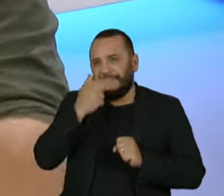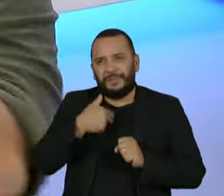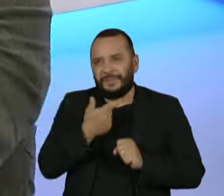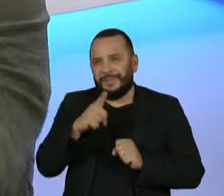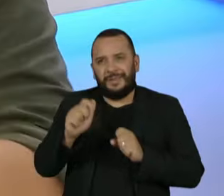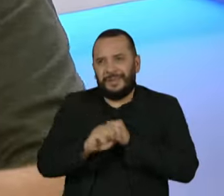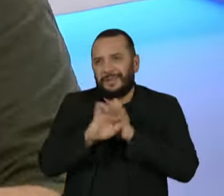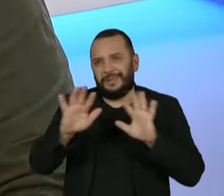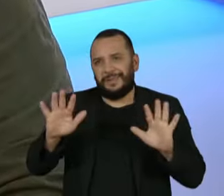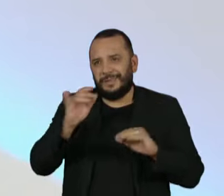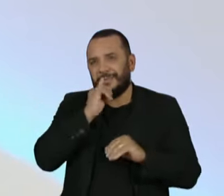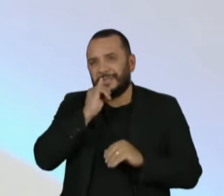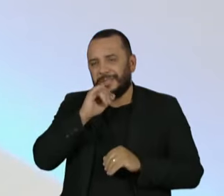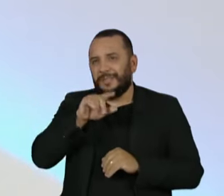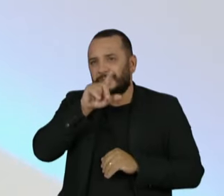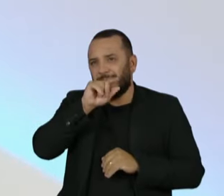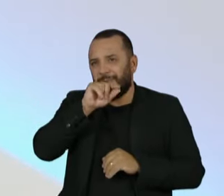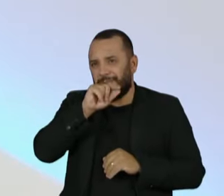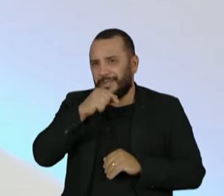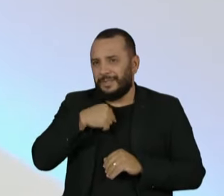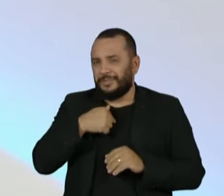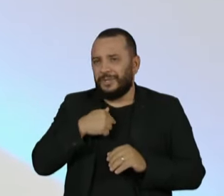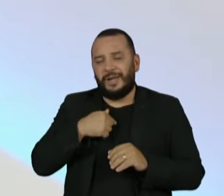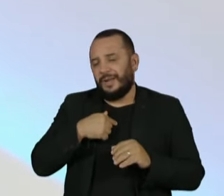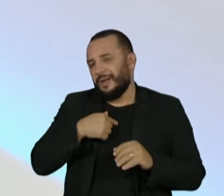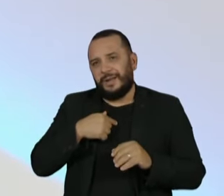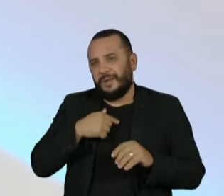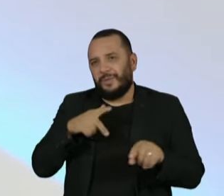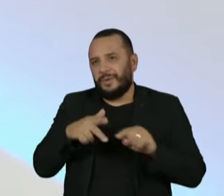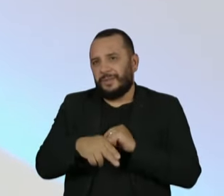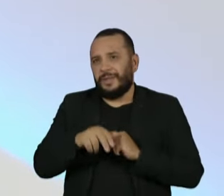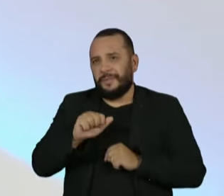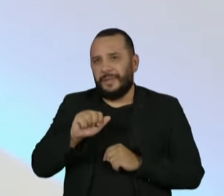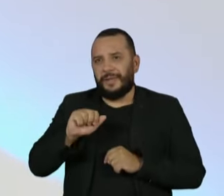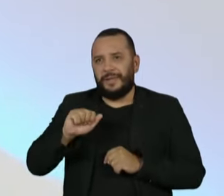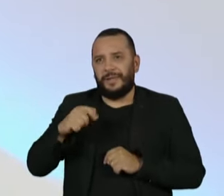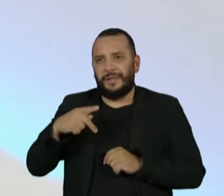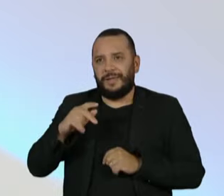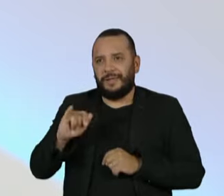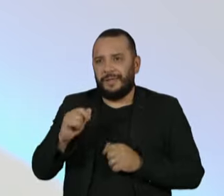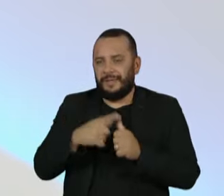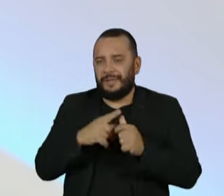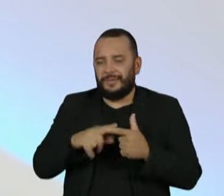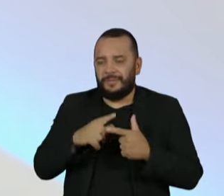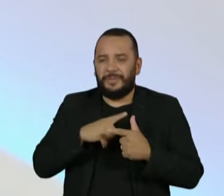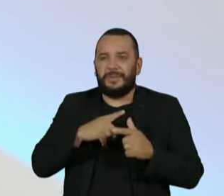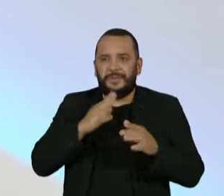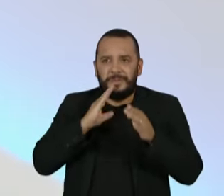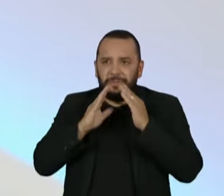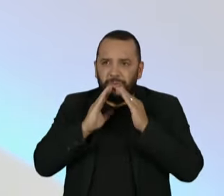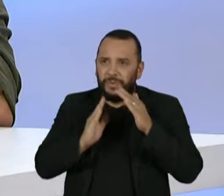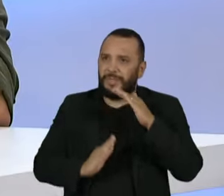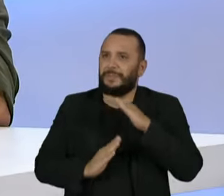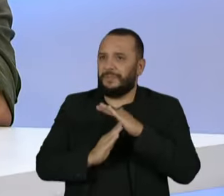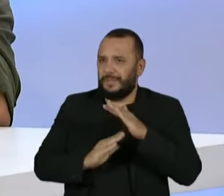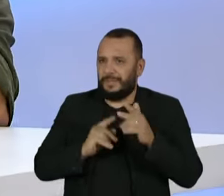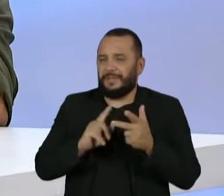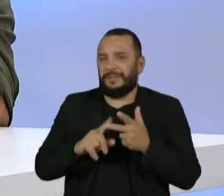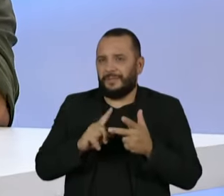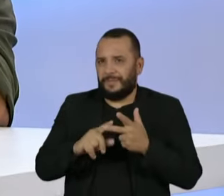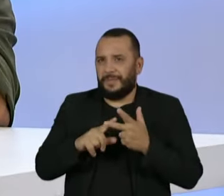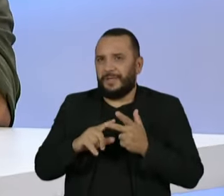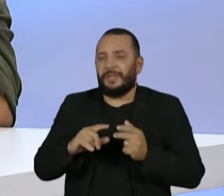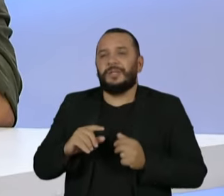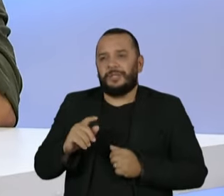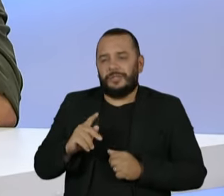baixa você vê o Twitter cortando a pi o Facebook limita muito Tik Tok também não fala que fornece mais